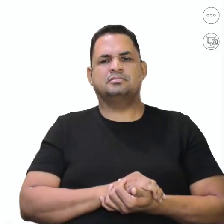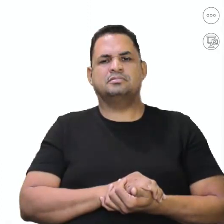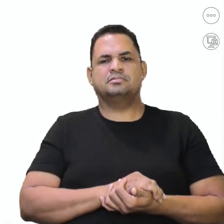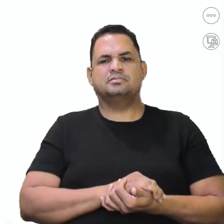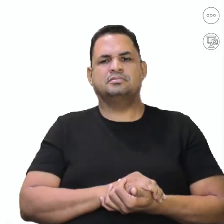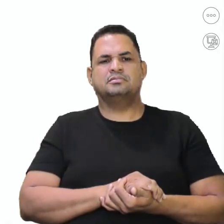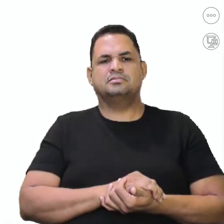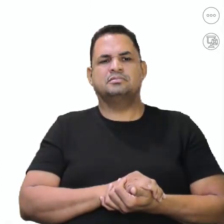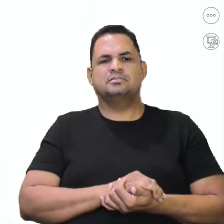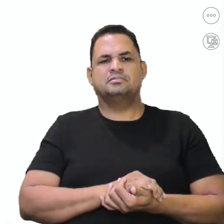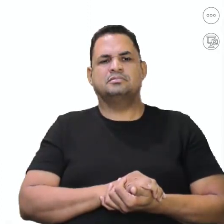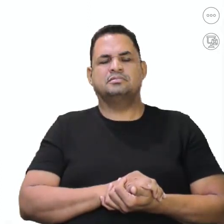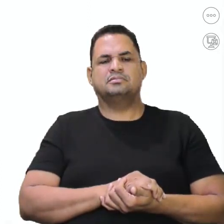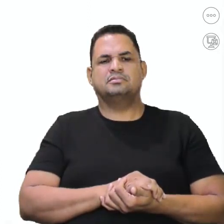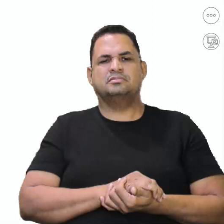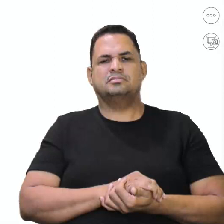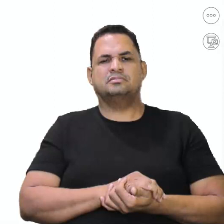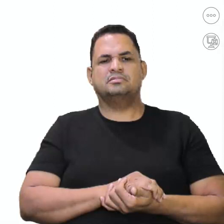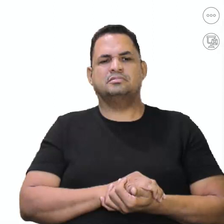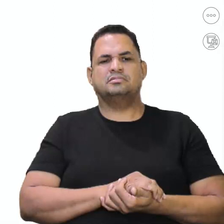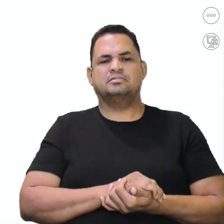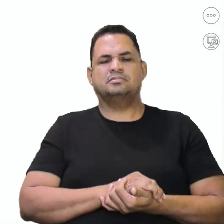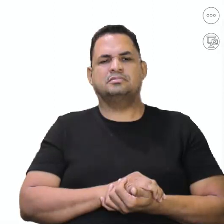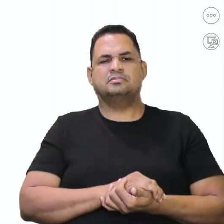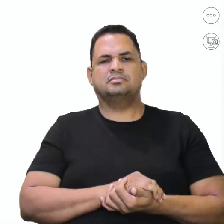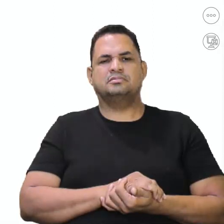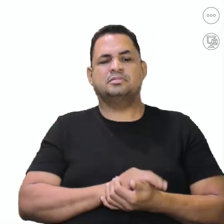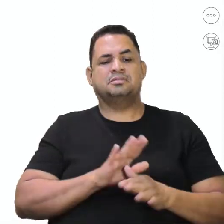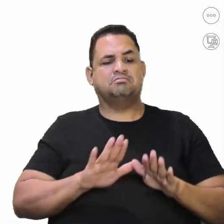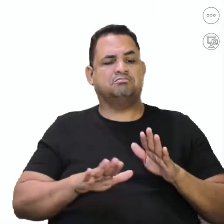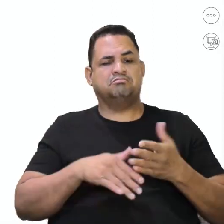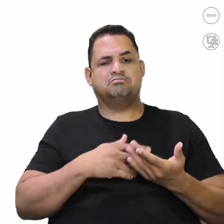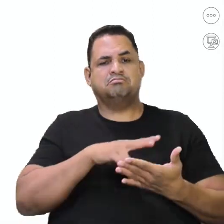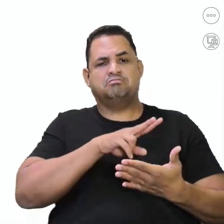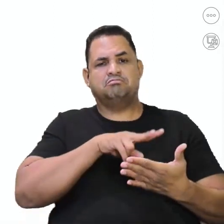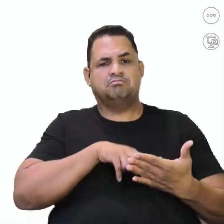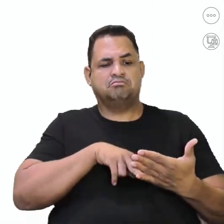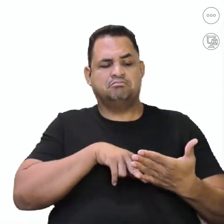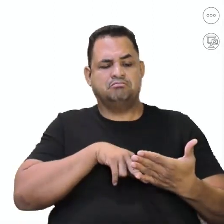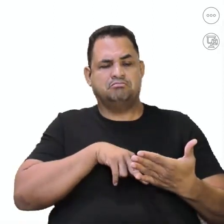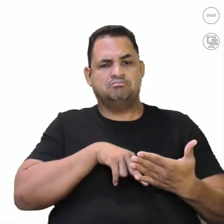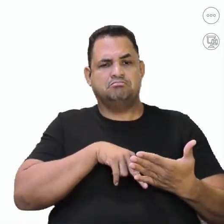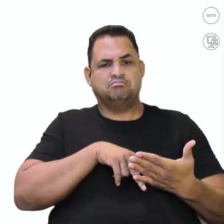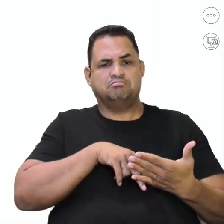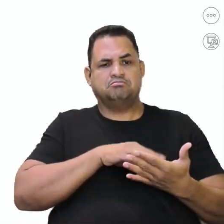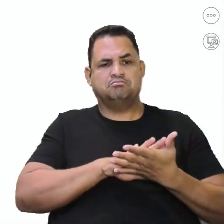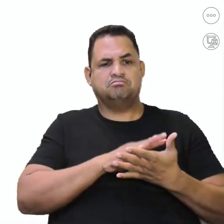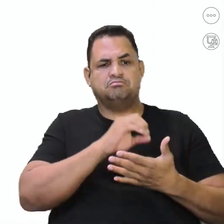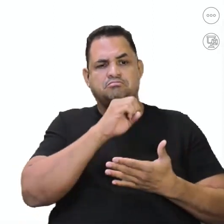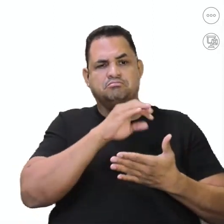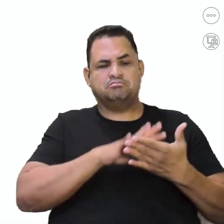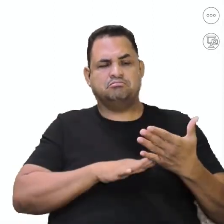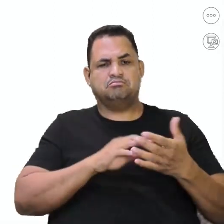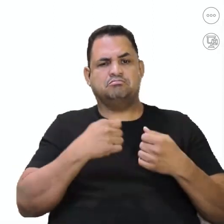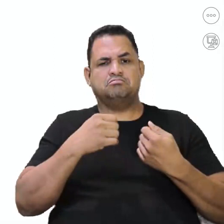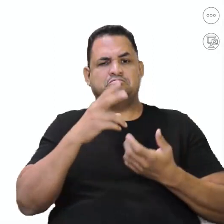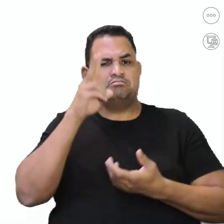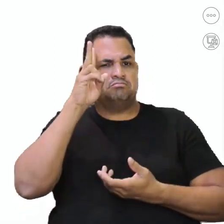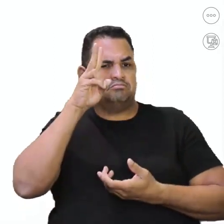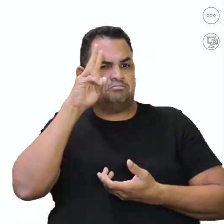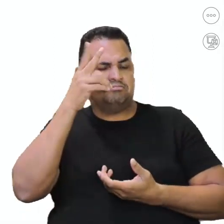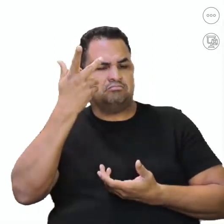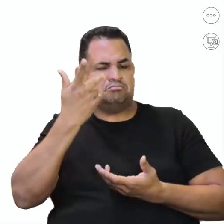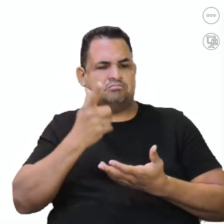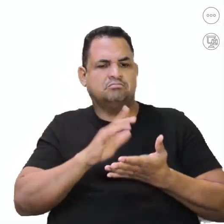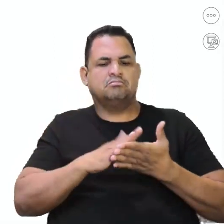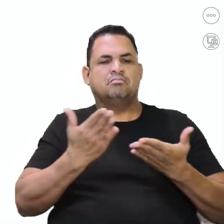a grand opening or a special promotion. Você talvez não queira ler todas essas 4 linhas aqui de texto, mas você lembra